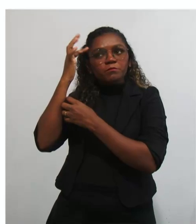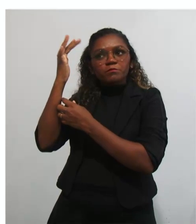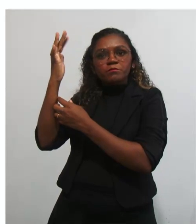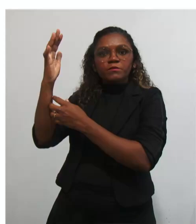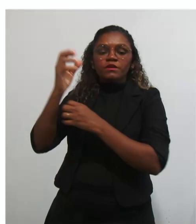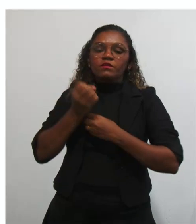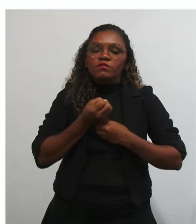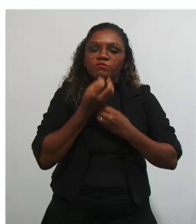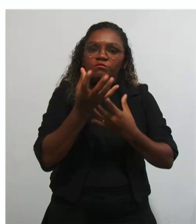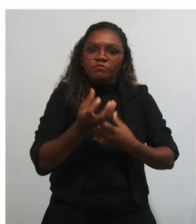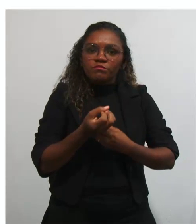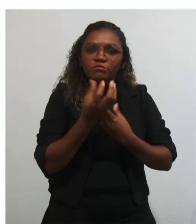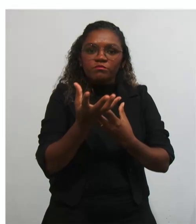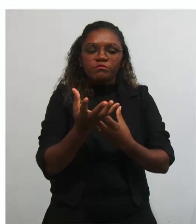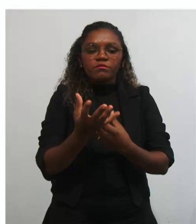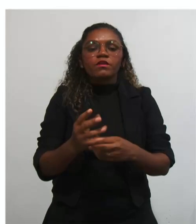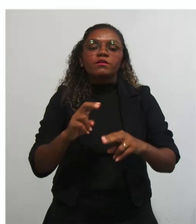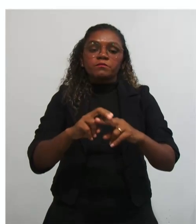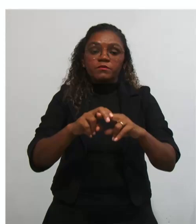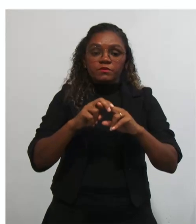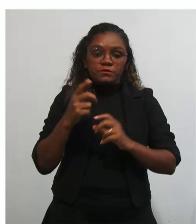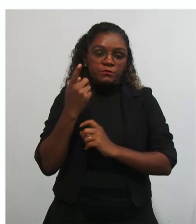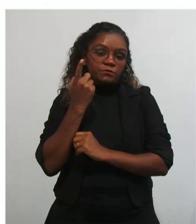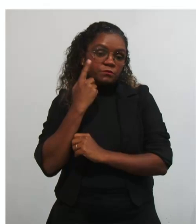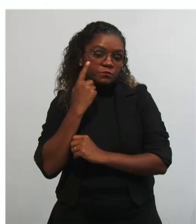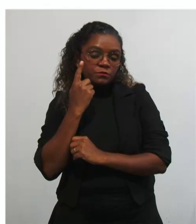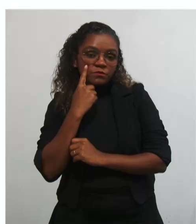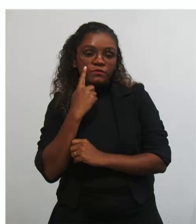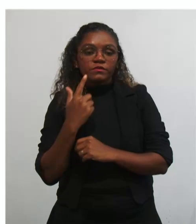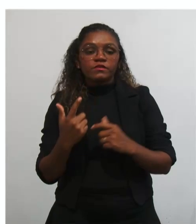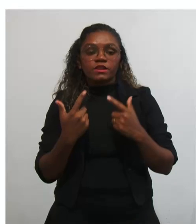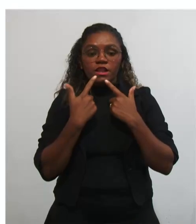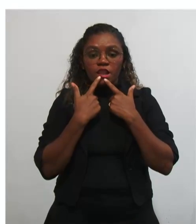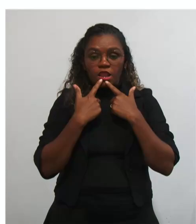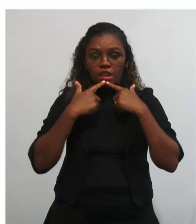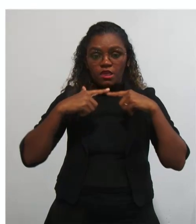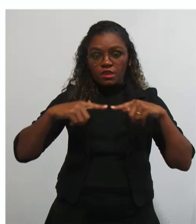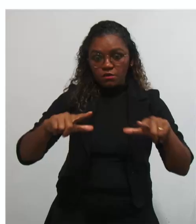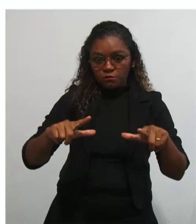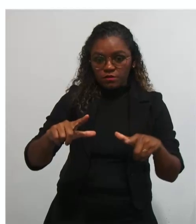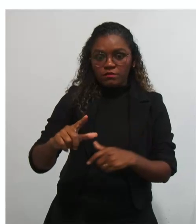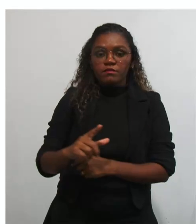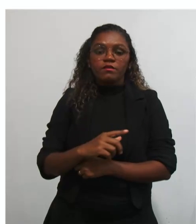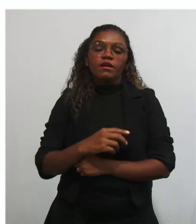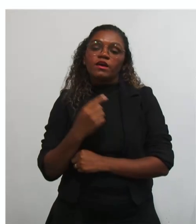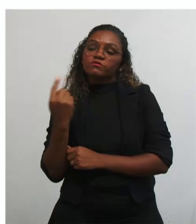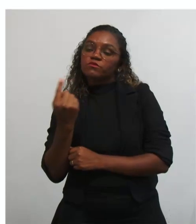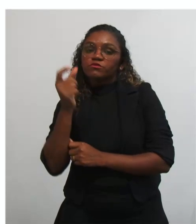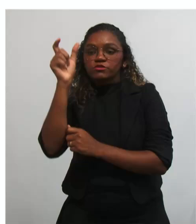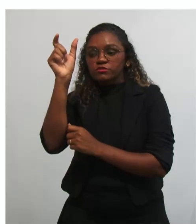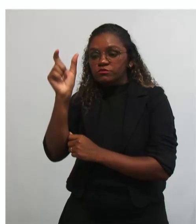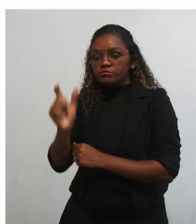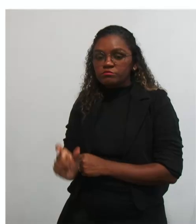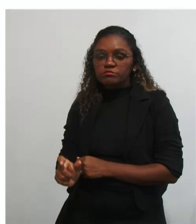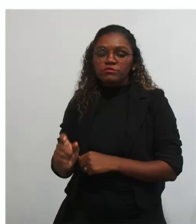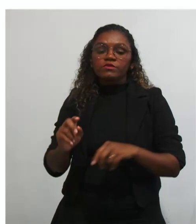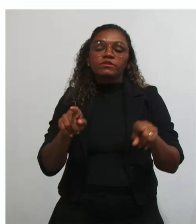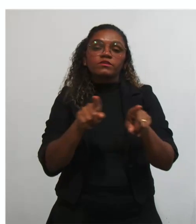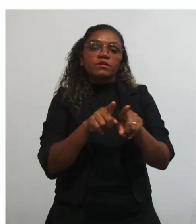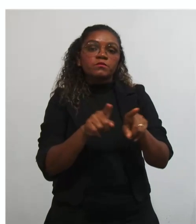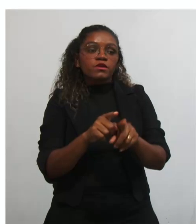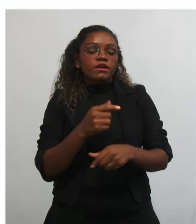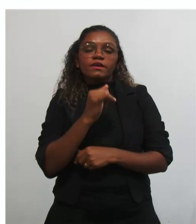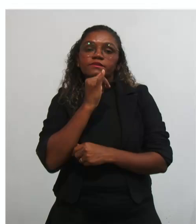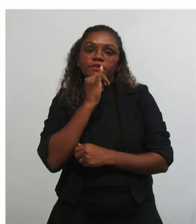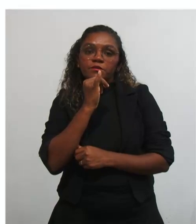Então, a língua é vista como um ato monológico, individual, que não é afetado pelo outro, ou